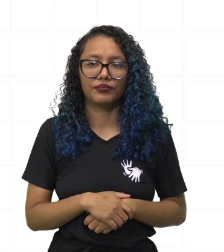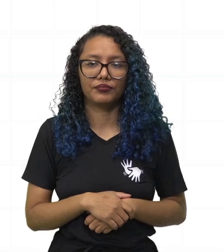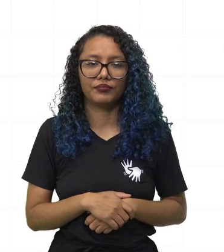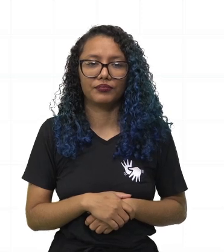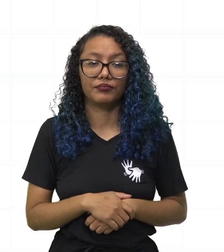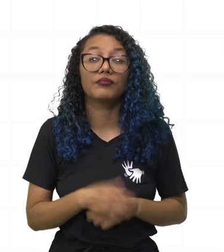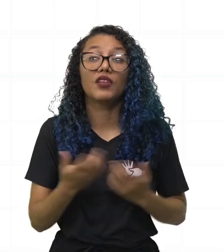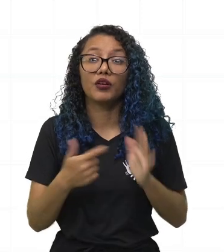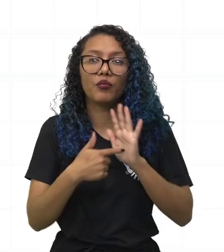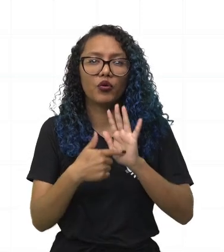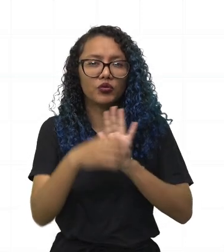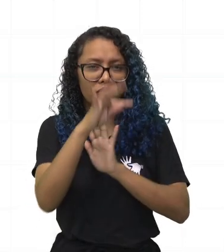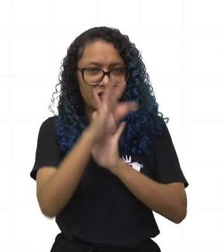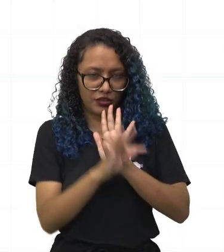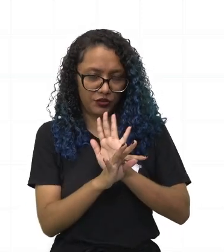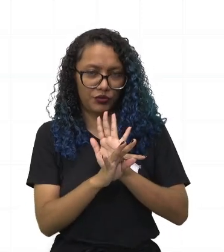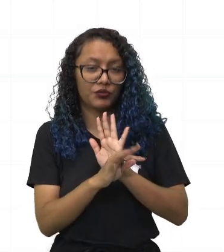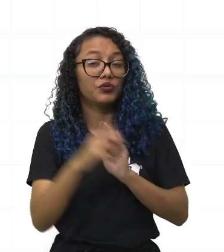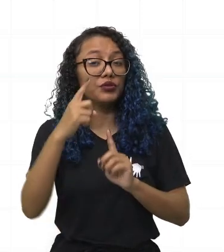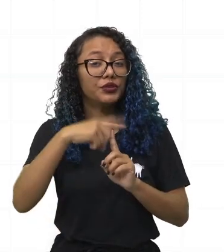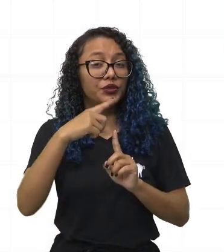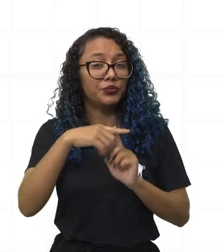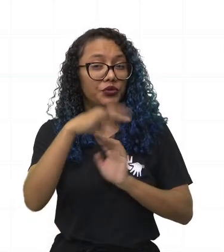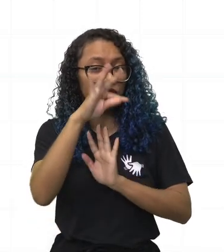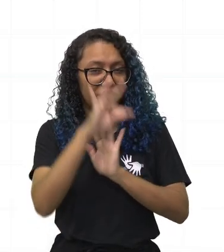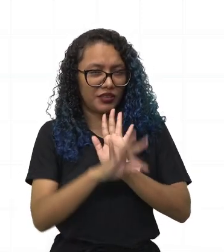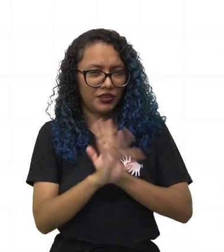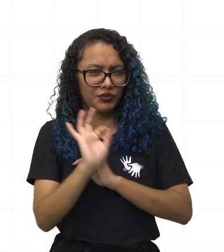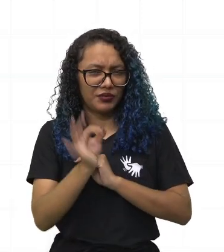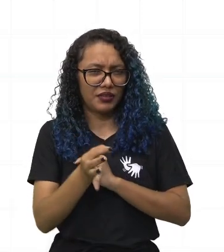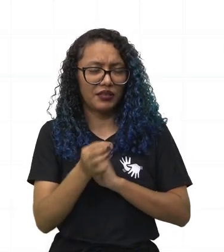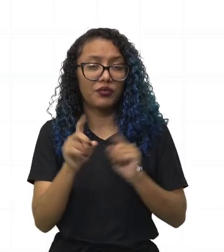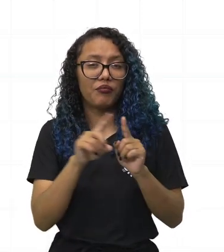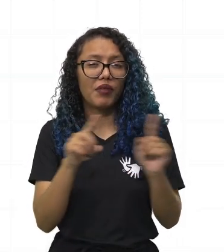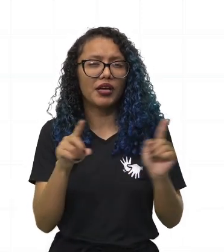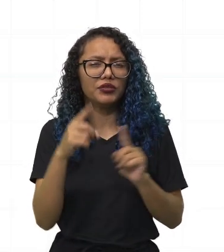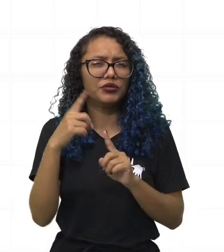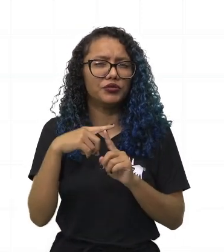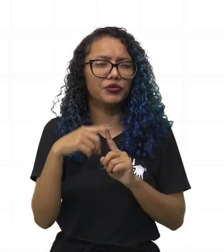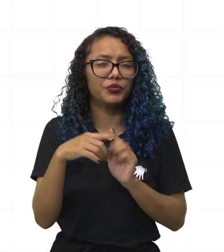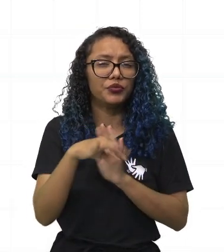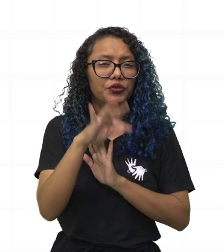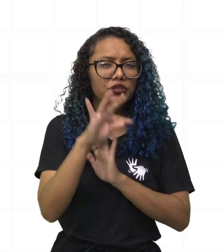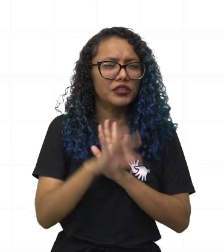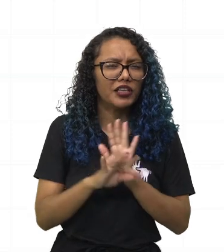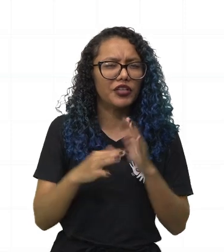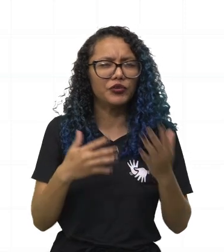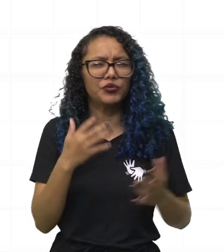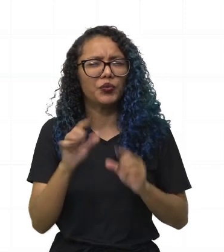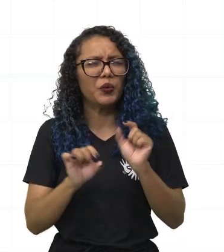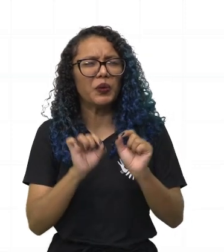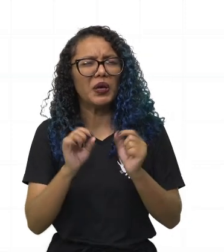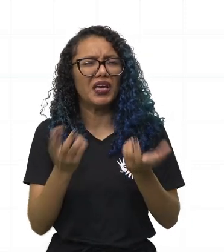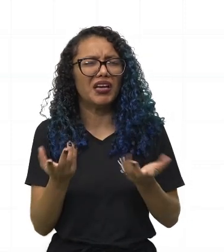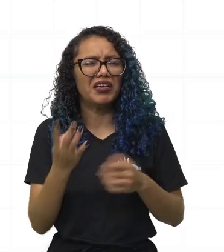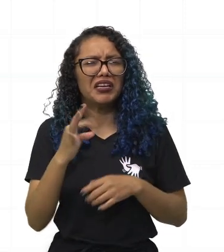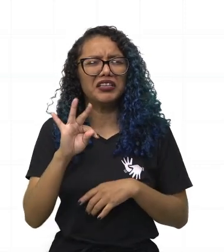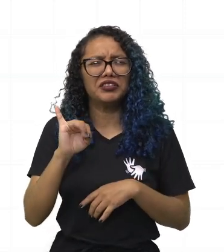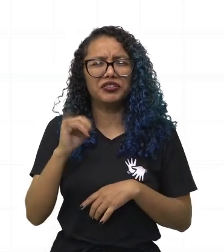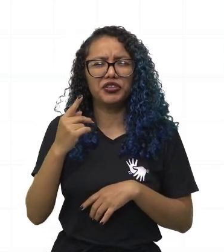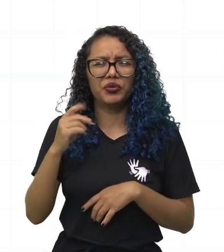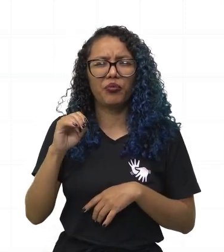apresentar um texto, é um tipo textual. Professora, que tipo textual? O que é